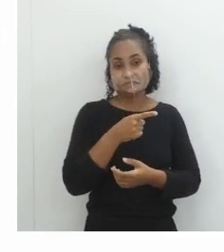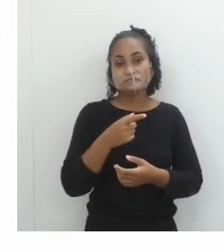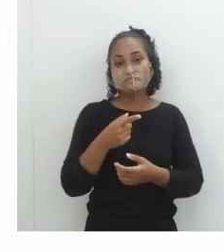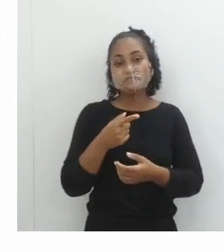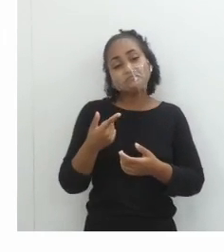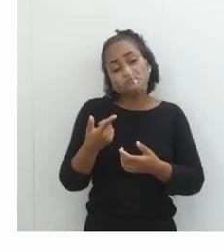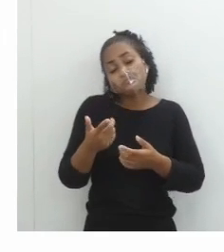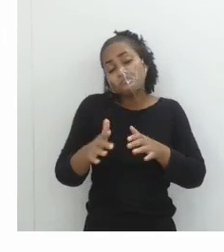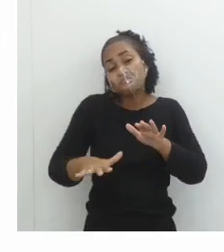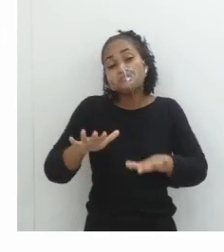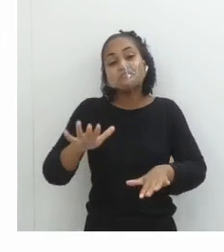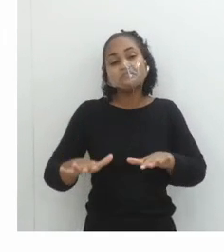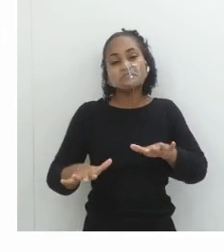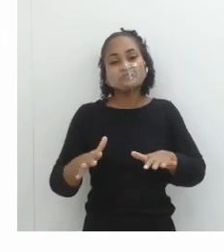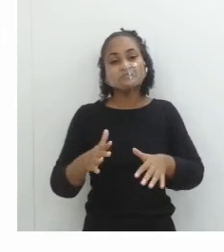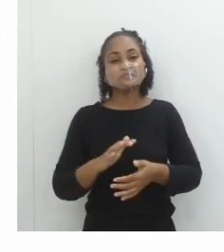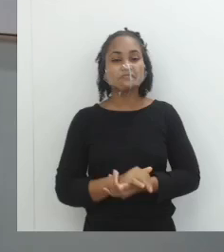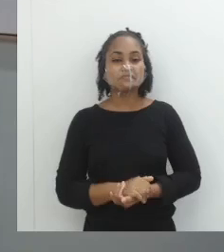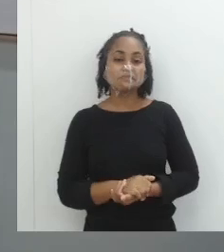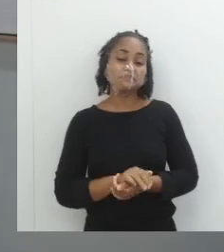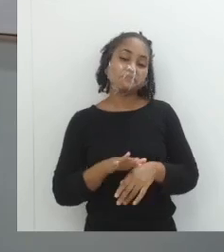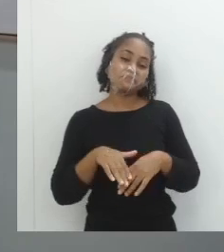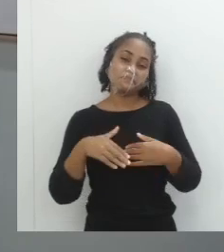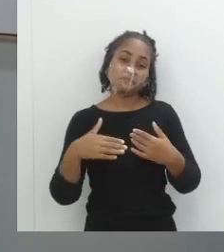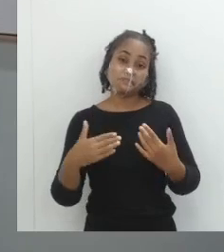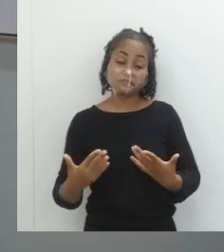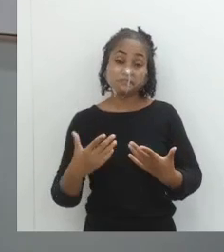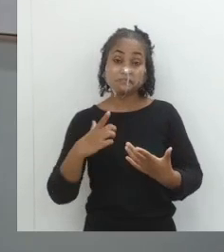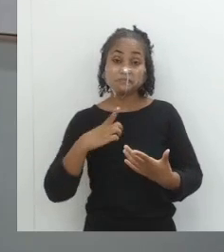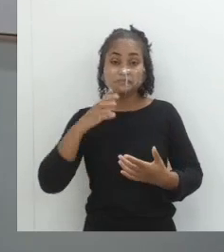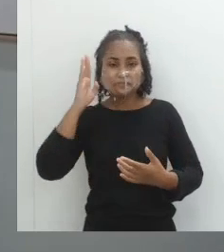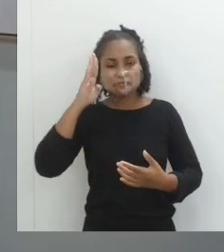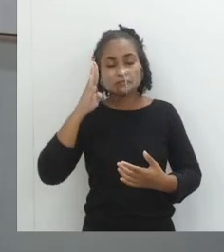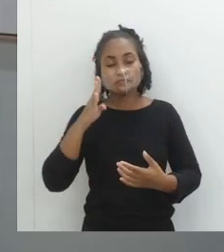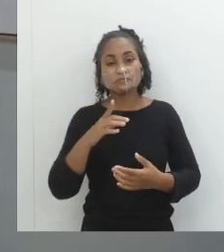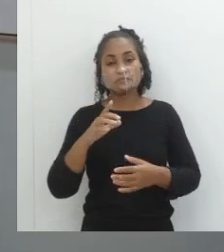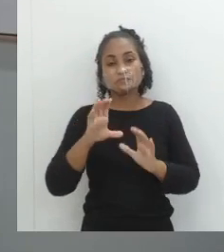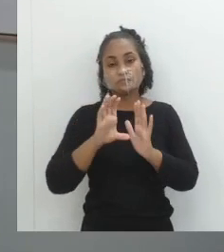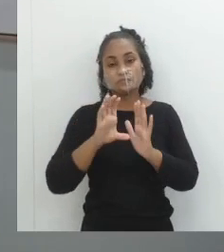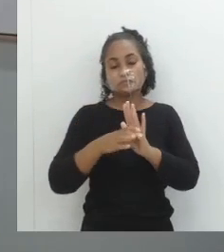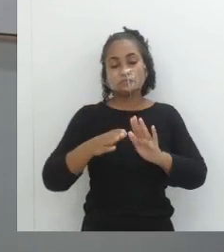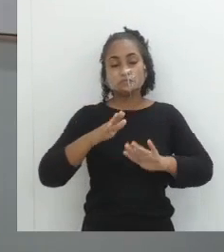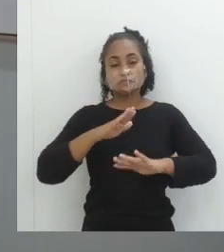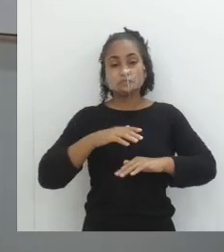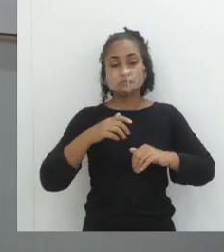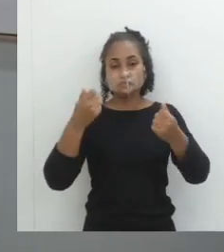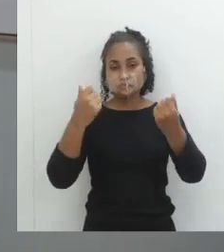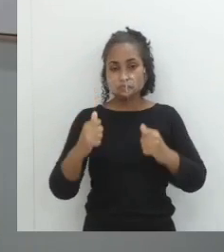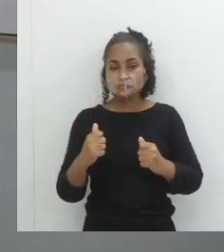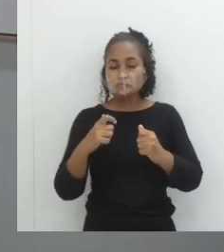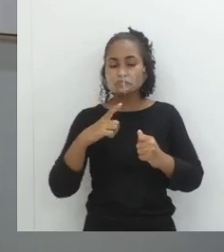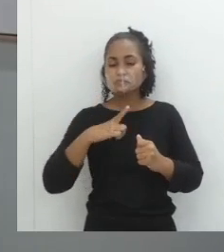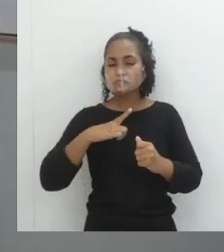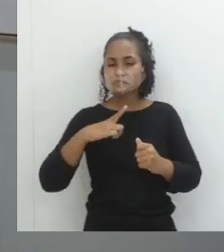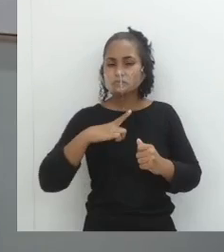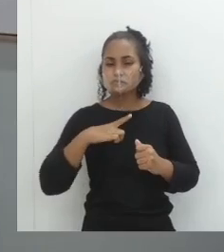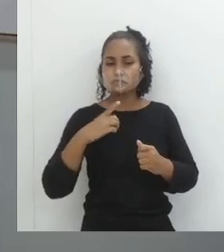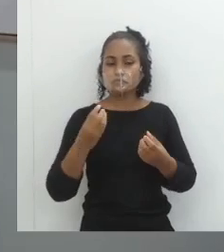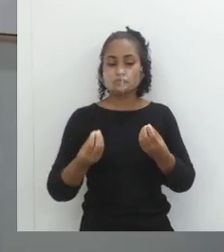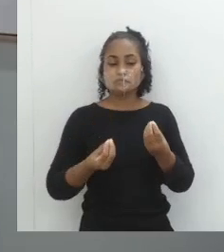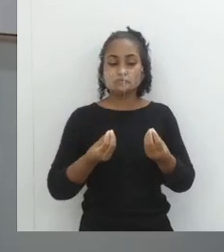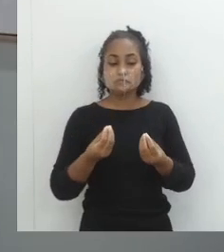por aí se vai, né? Então, principalmente o conceito da body art é aquilo que a gente vai